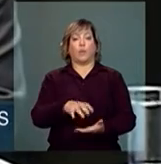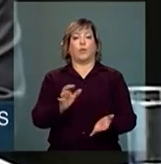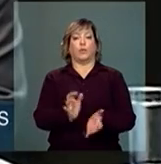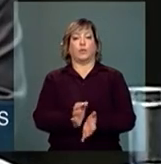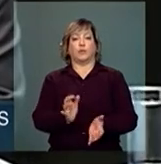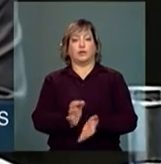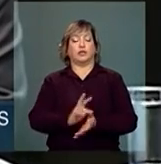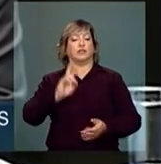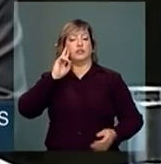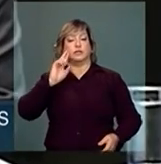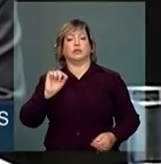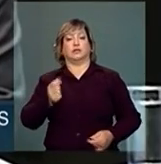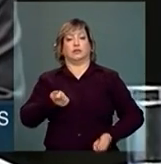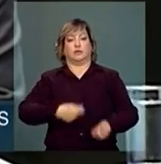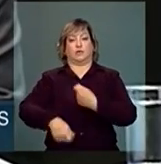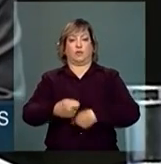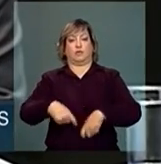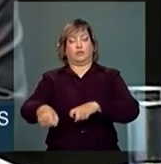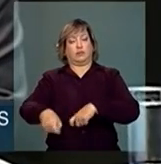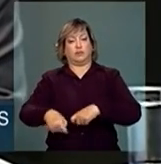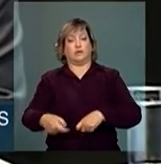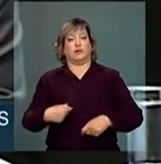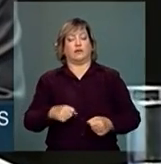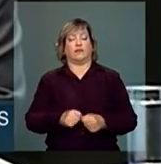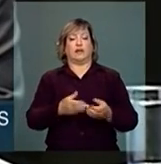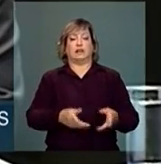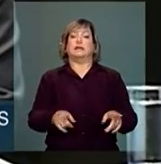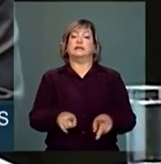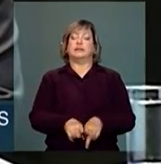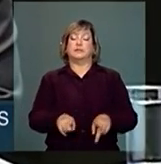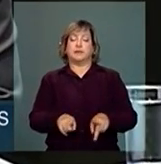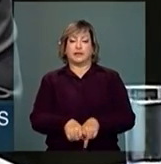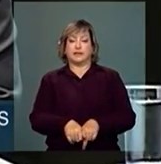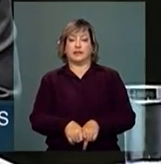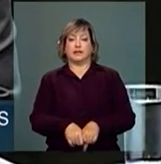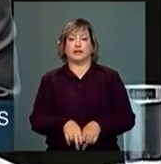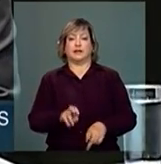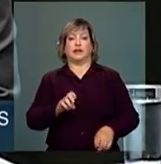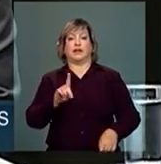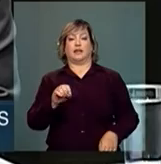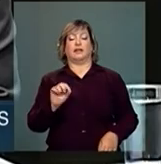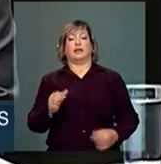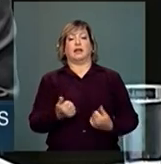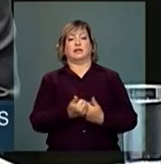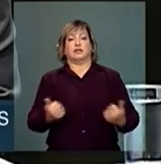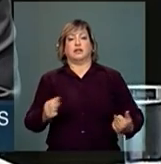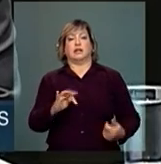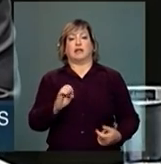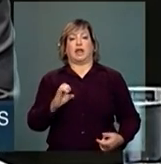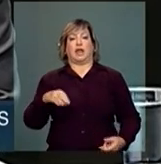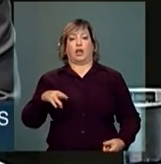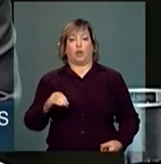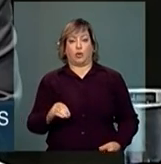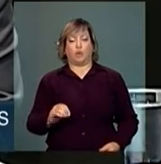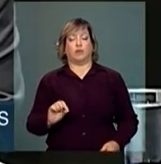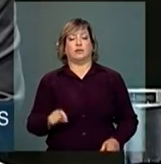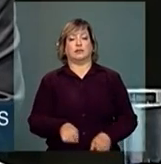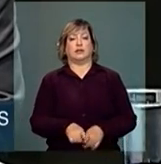Agronegócios e, quando faço, quero referir também a rede de assessoramento técnico que se